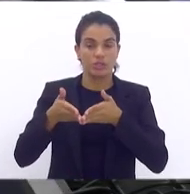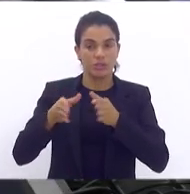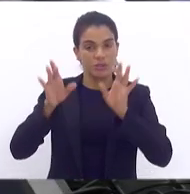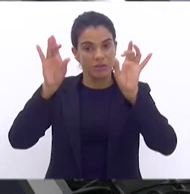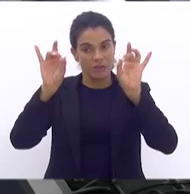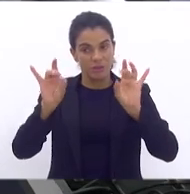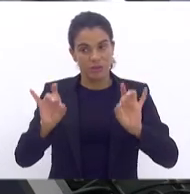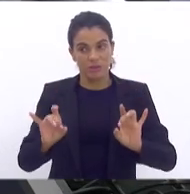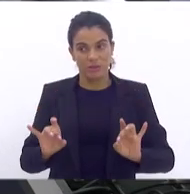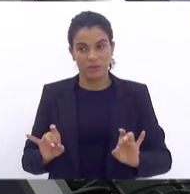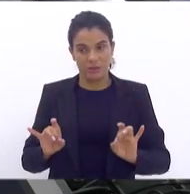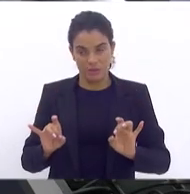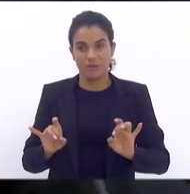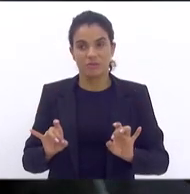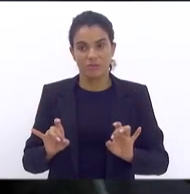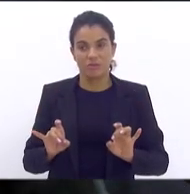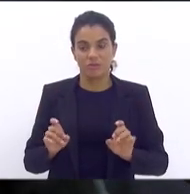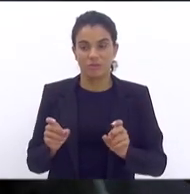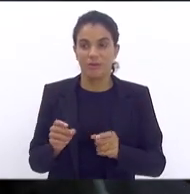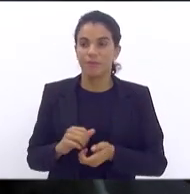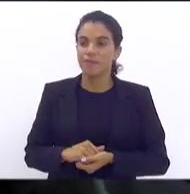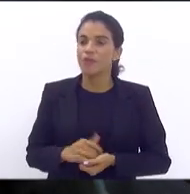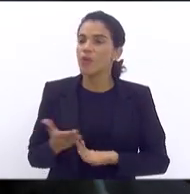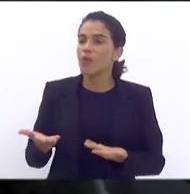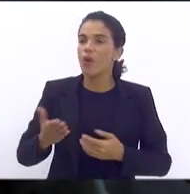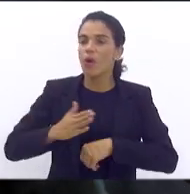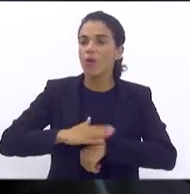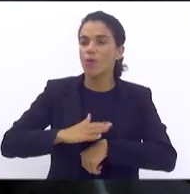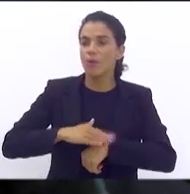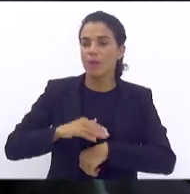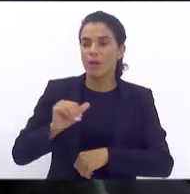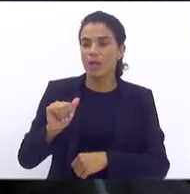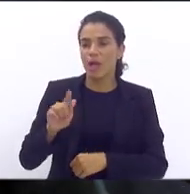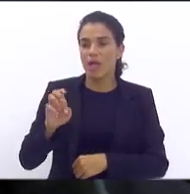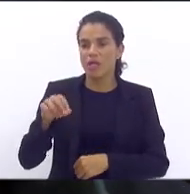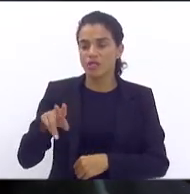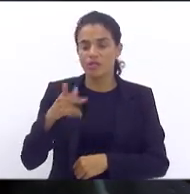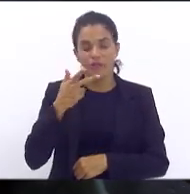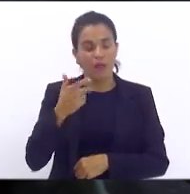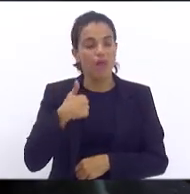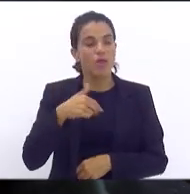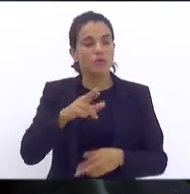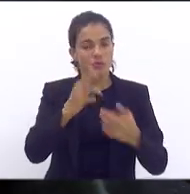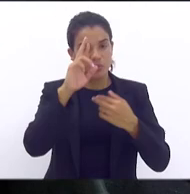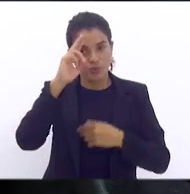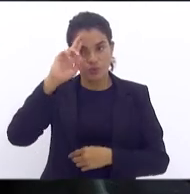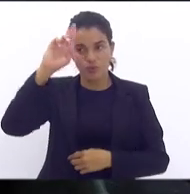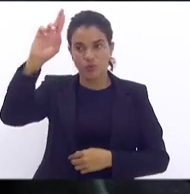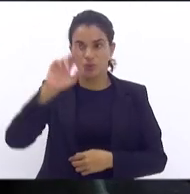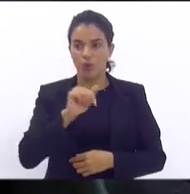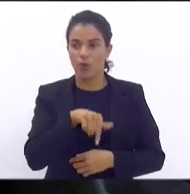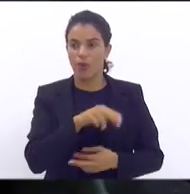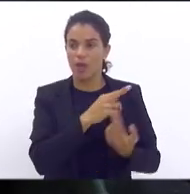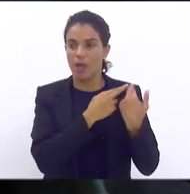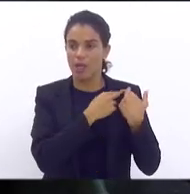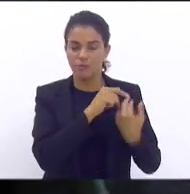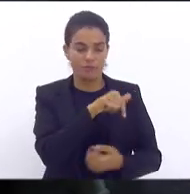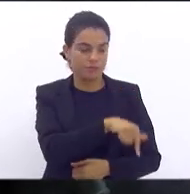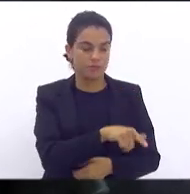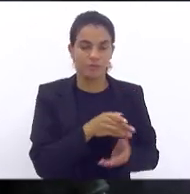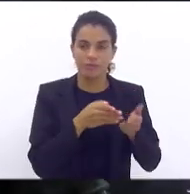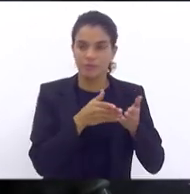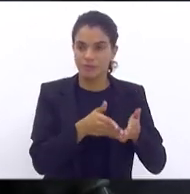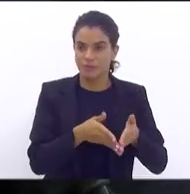Agência de navegação responsável. Em que momento a agência diz assim, eu sou responsável por esse navio? É na hora da atracação, é na hora